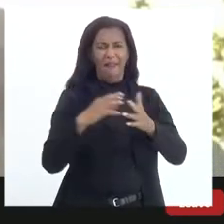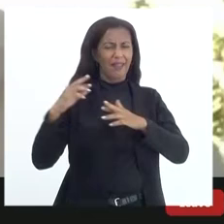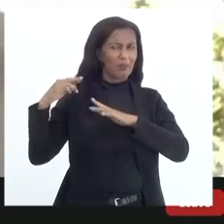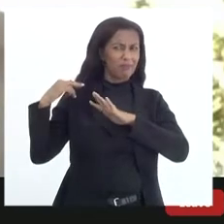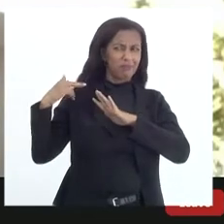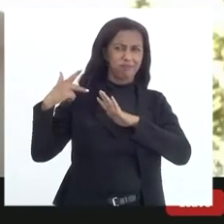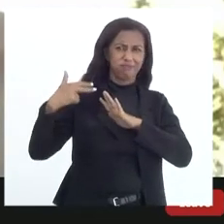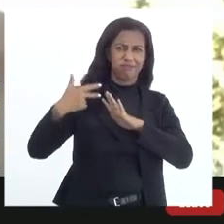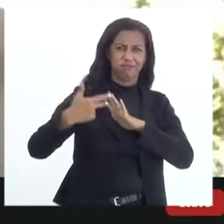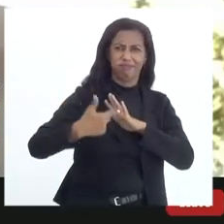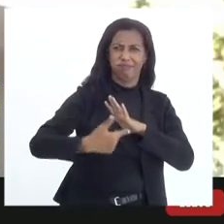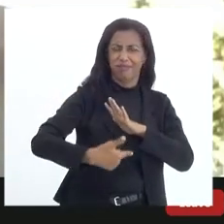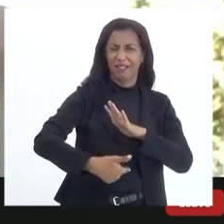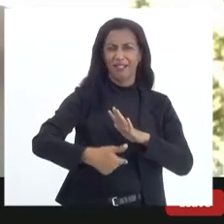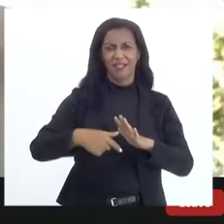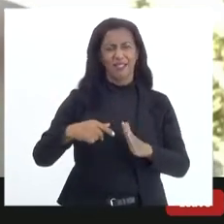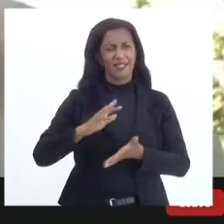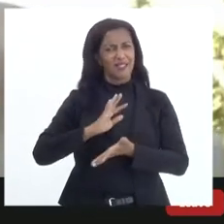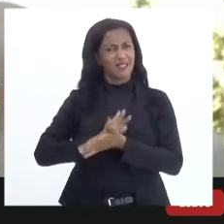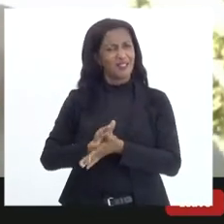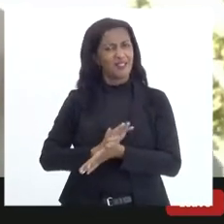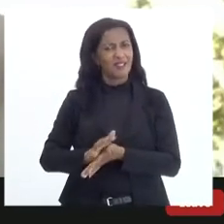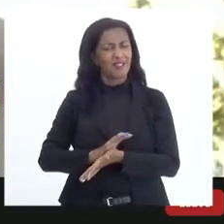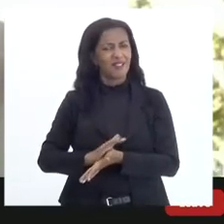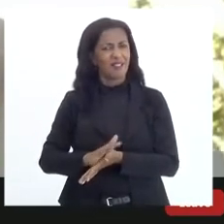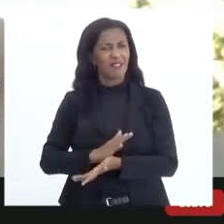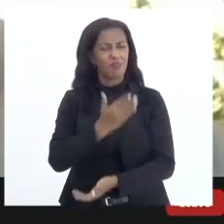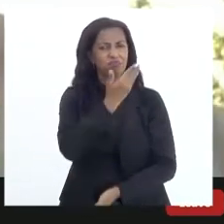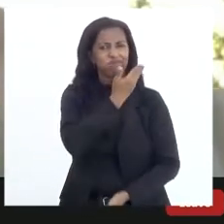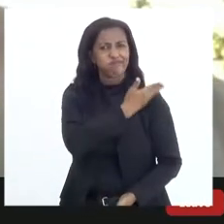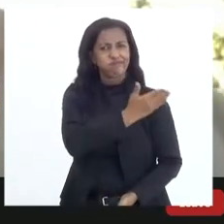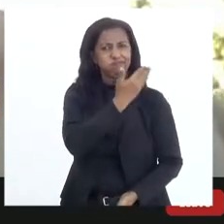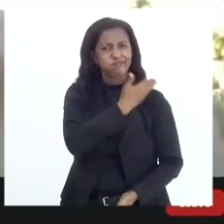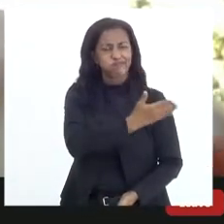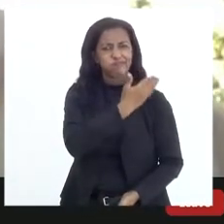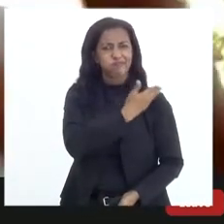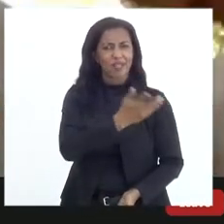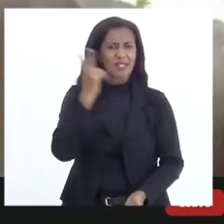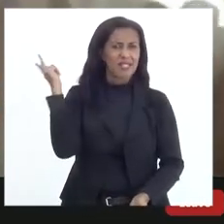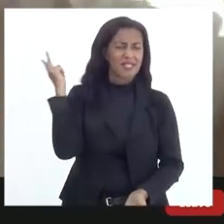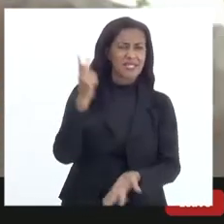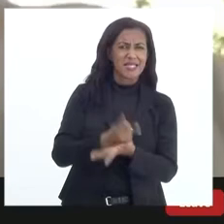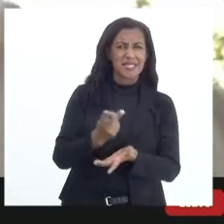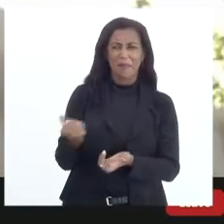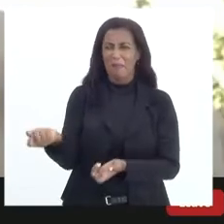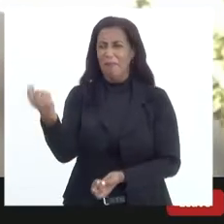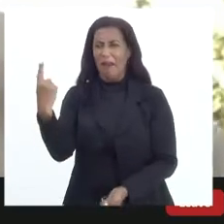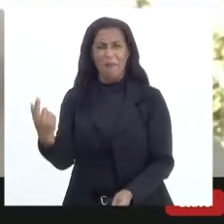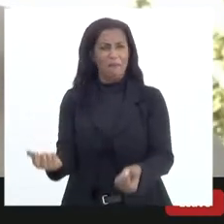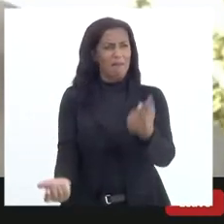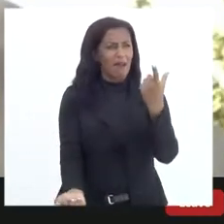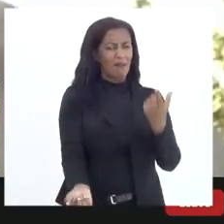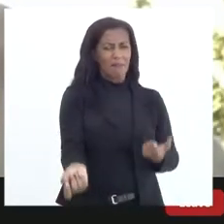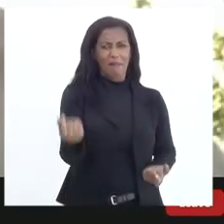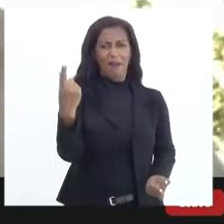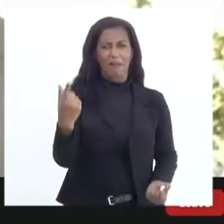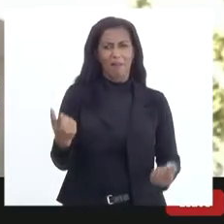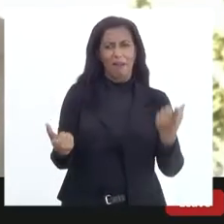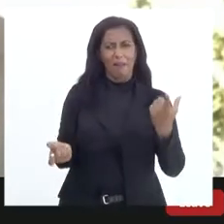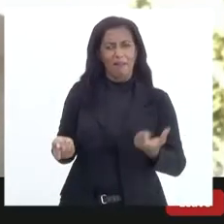discriminação, de preconceito, a todo instante pipocando aqui e ali, etc. É o caso que foi